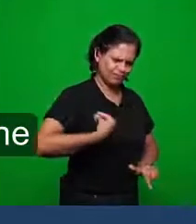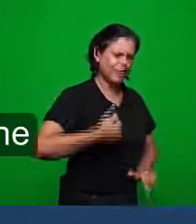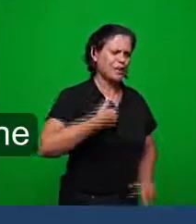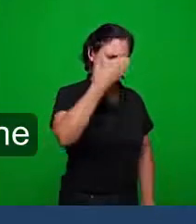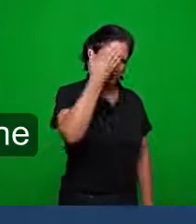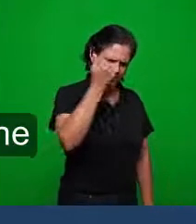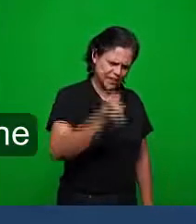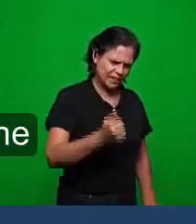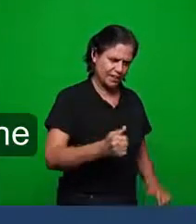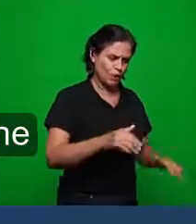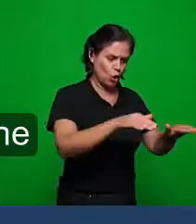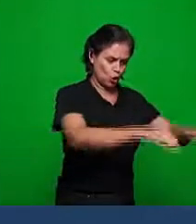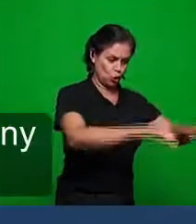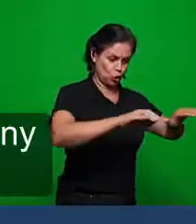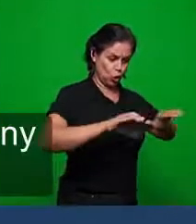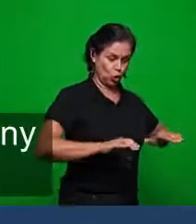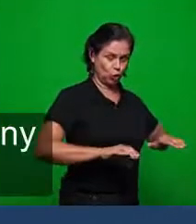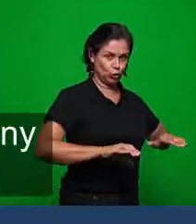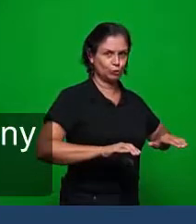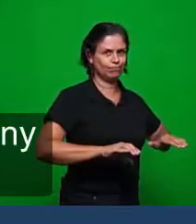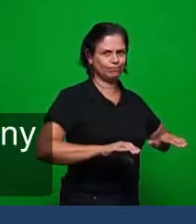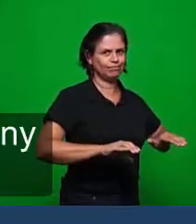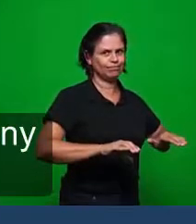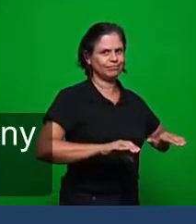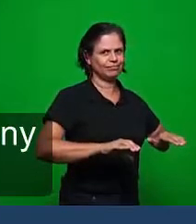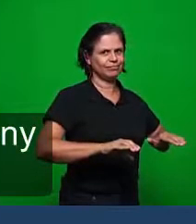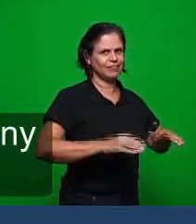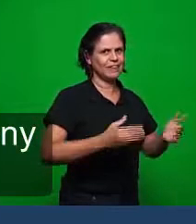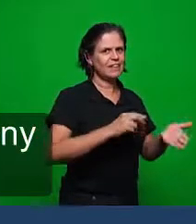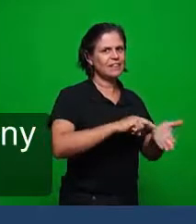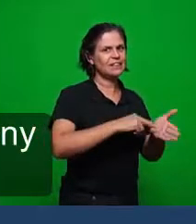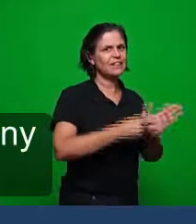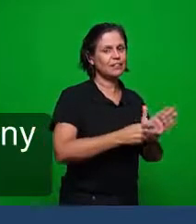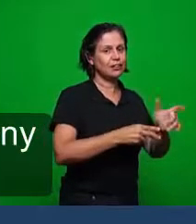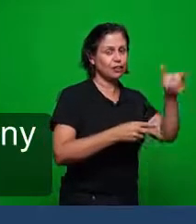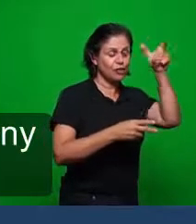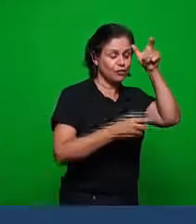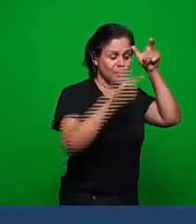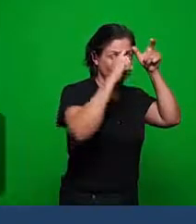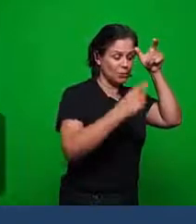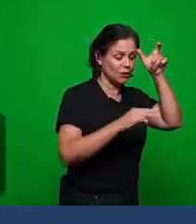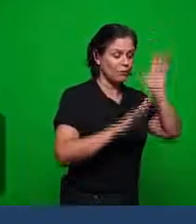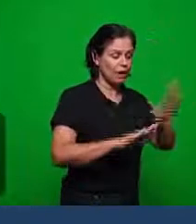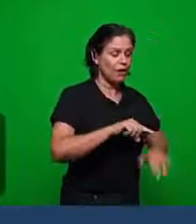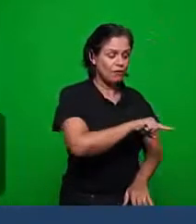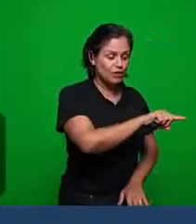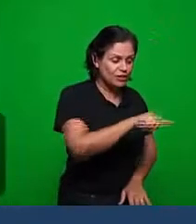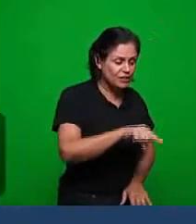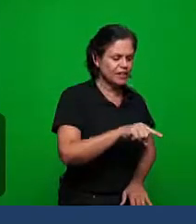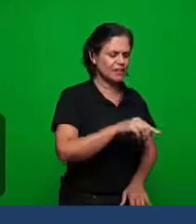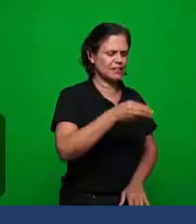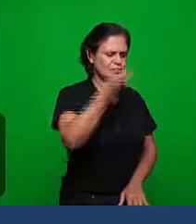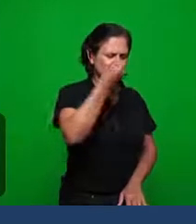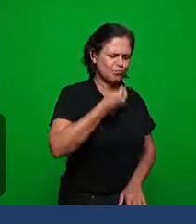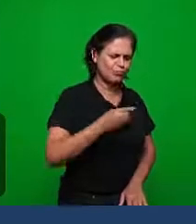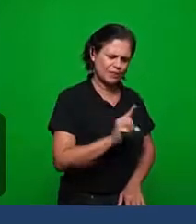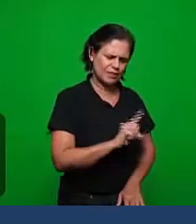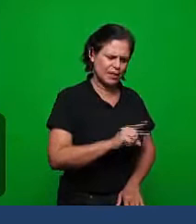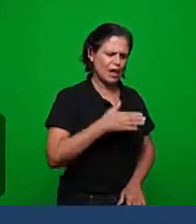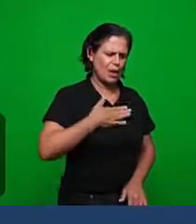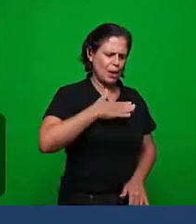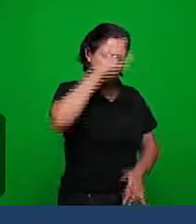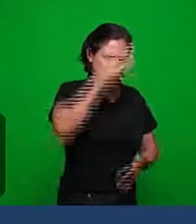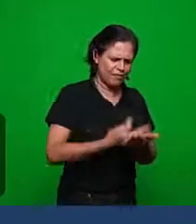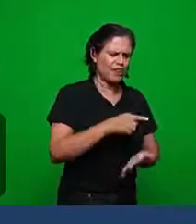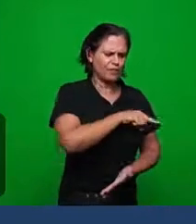o trono aqui trono de satanás e retens o meu nome e não negaste a minha fé ainda nos dias de